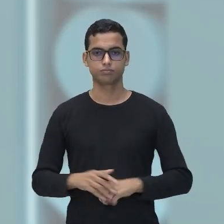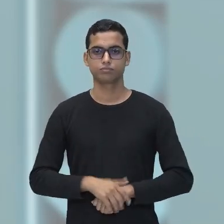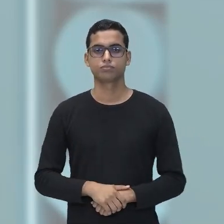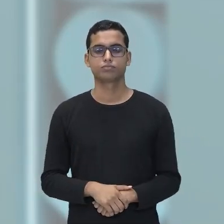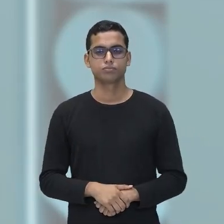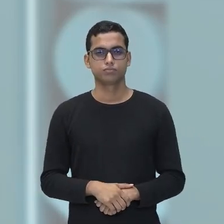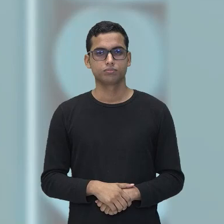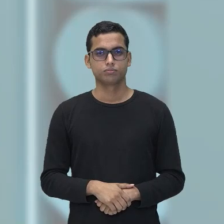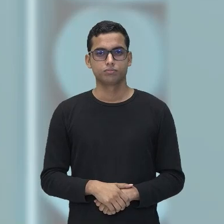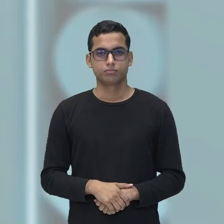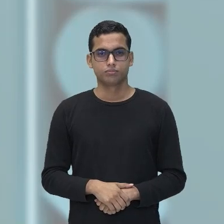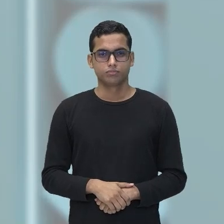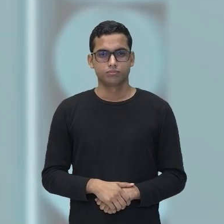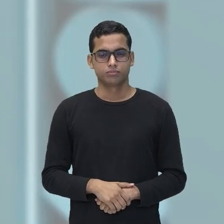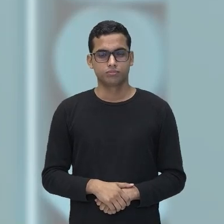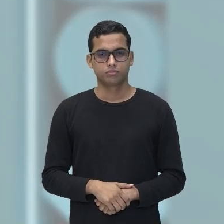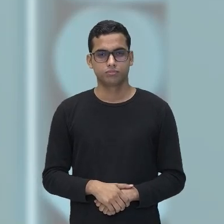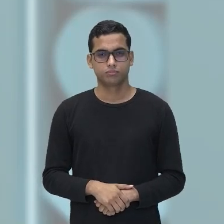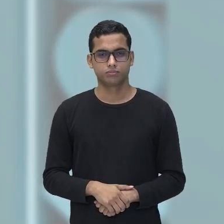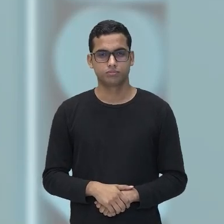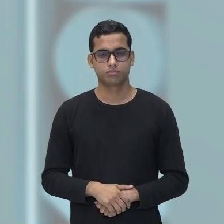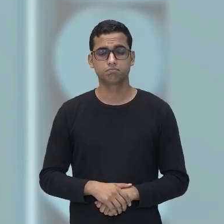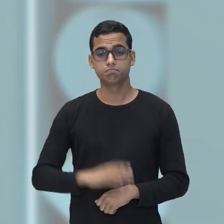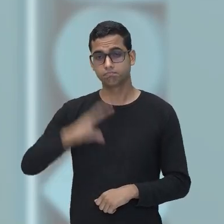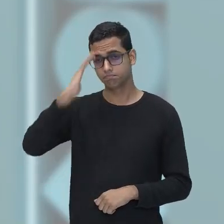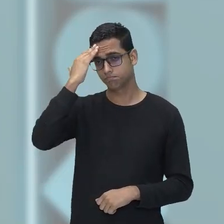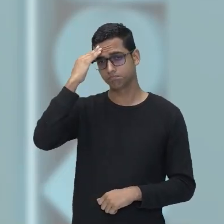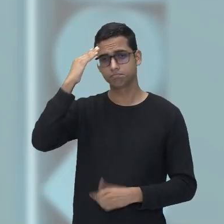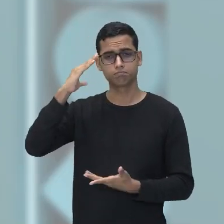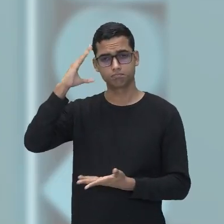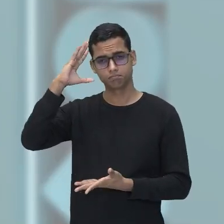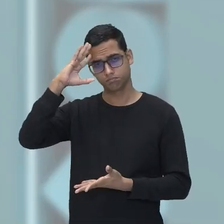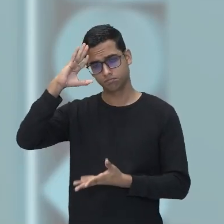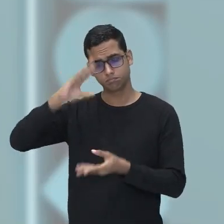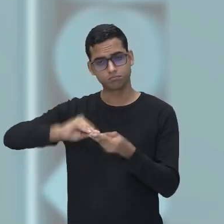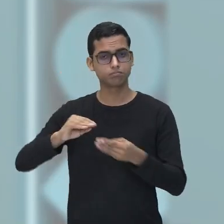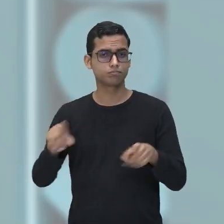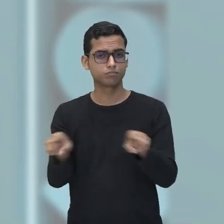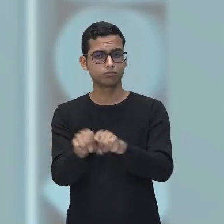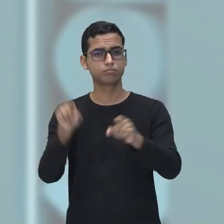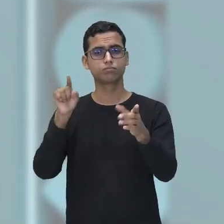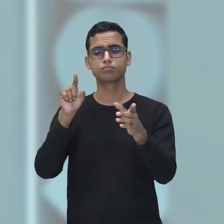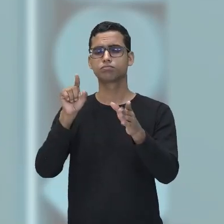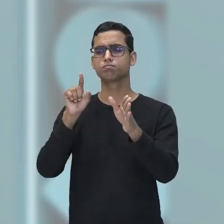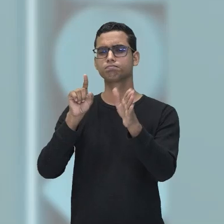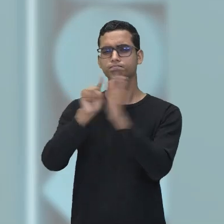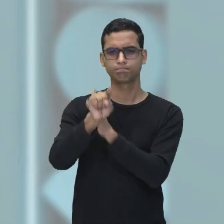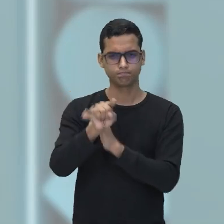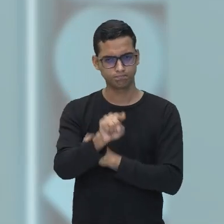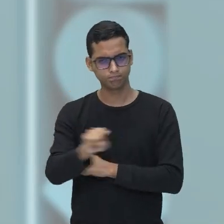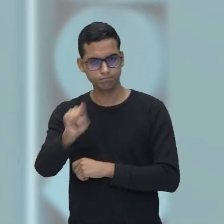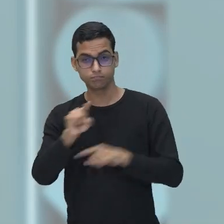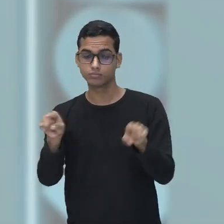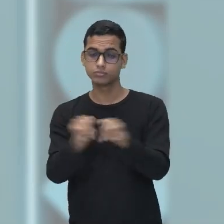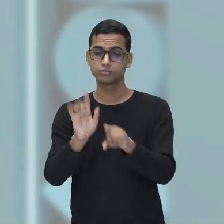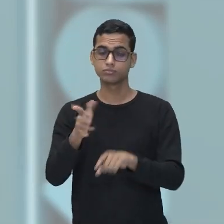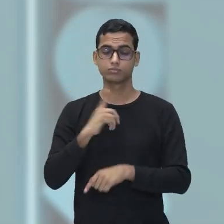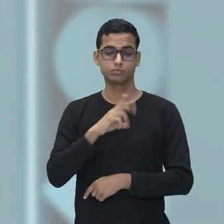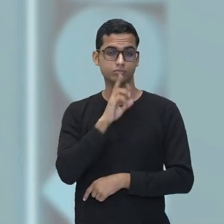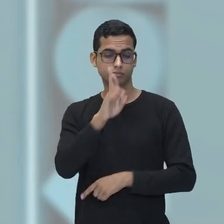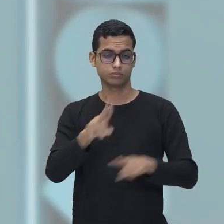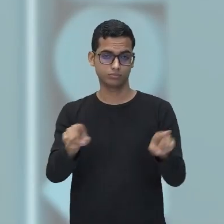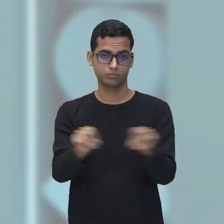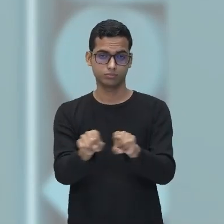a partir desse entendimento e desse viés, nós lançamos a questão para vocês com também uma resposta. Olhem